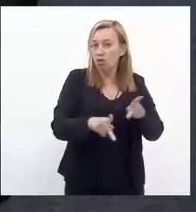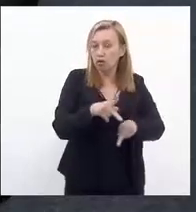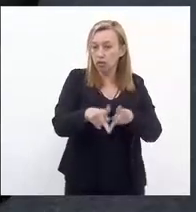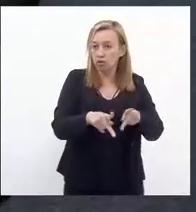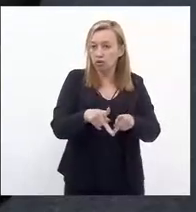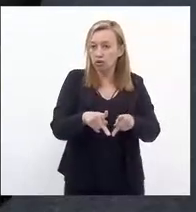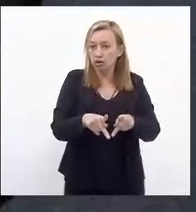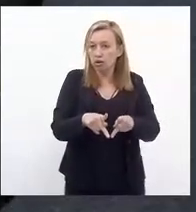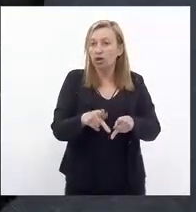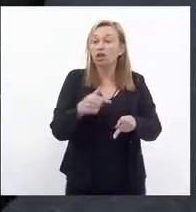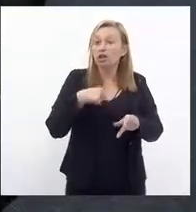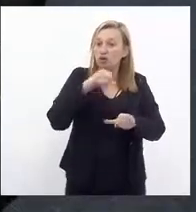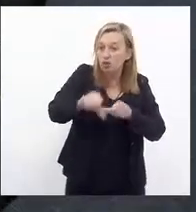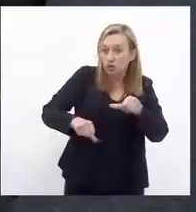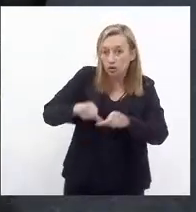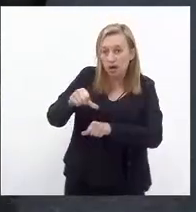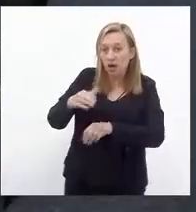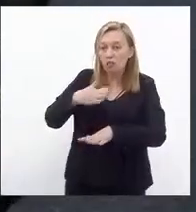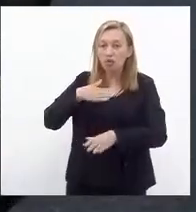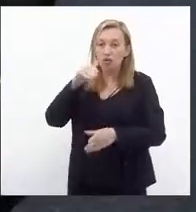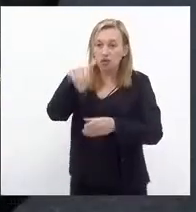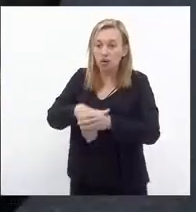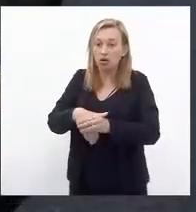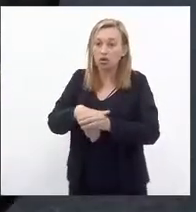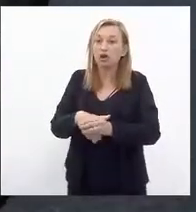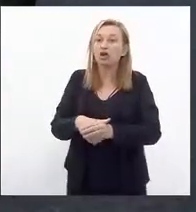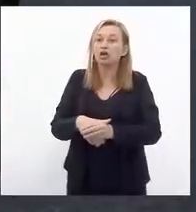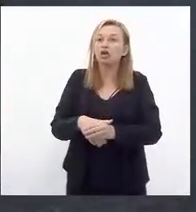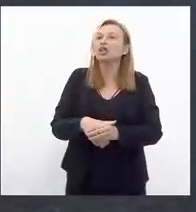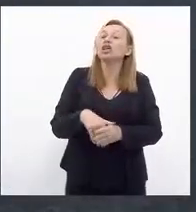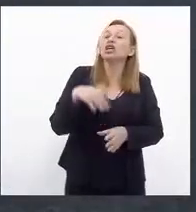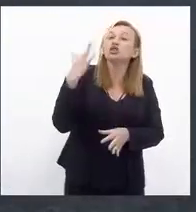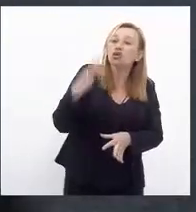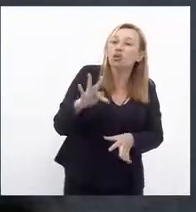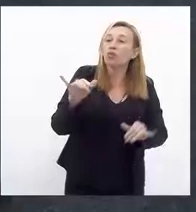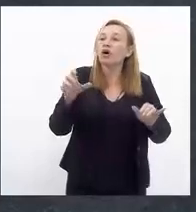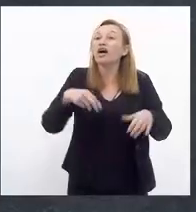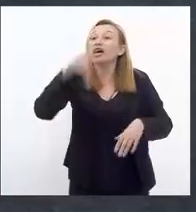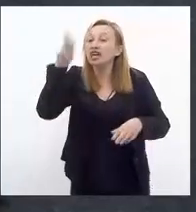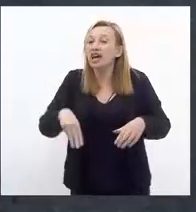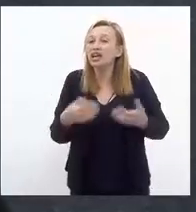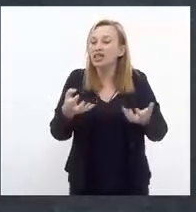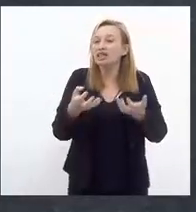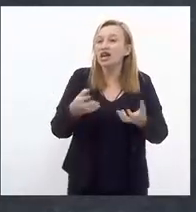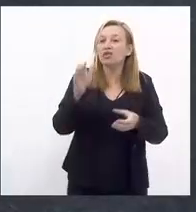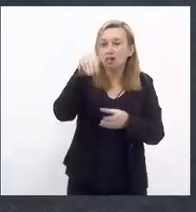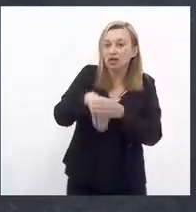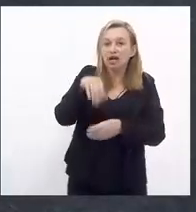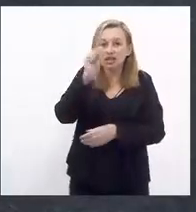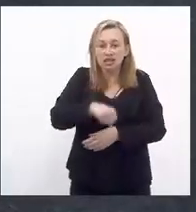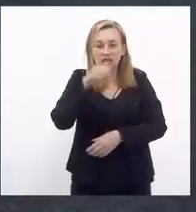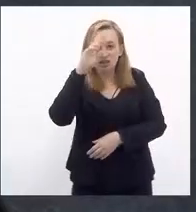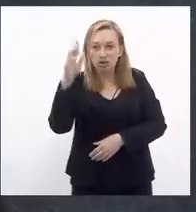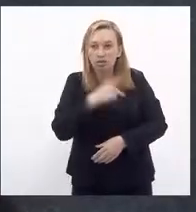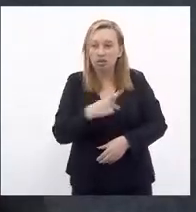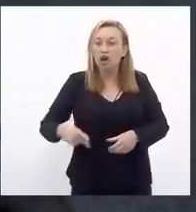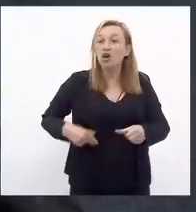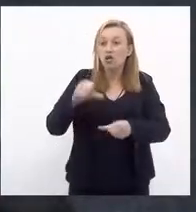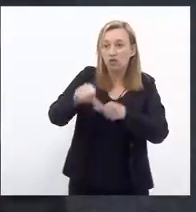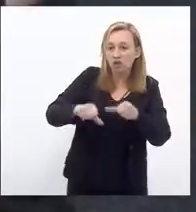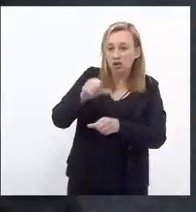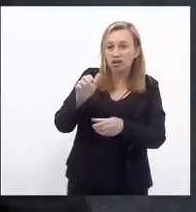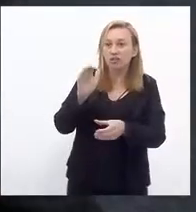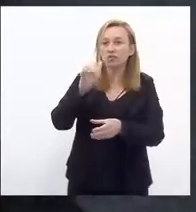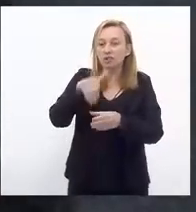e eu vou virar o meu voto ali queira doa quem doer eu vou votar sim Presidente eu vou mudar meu voto